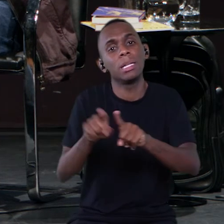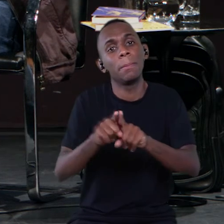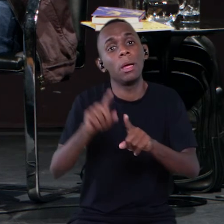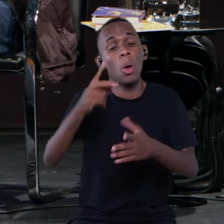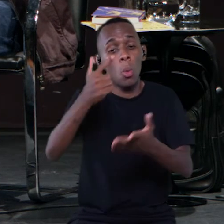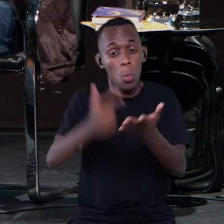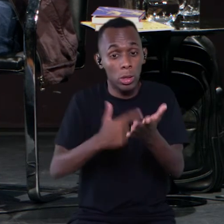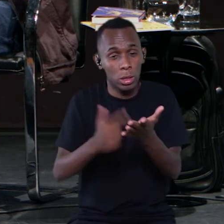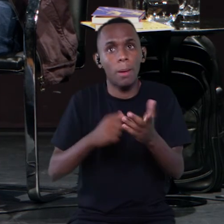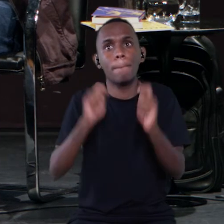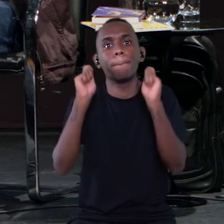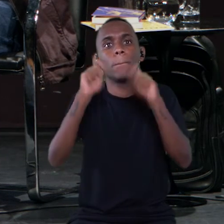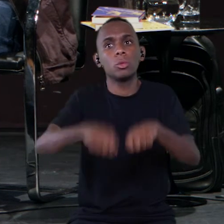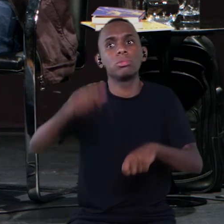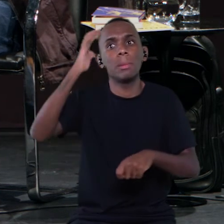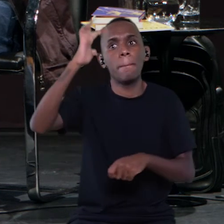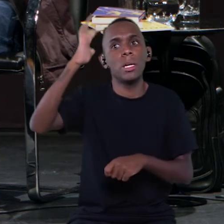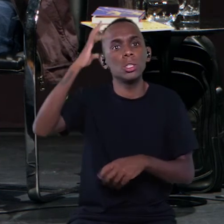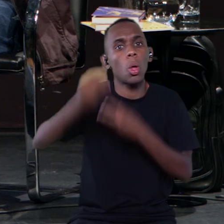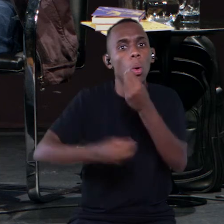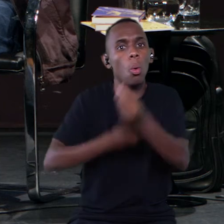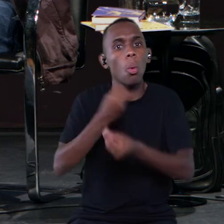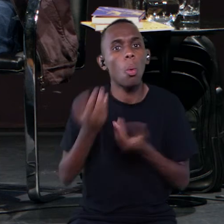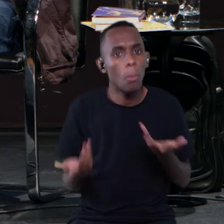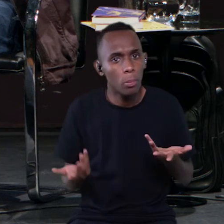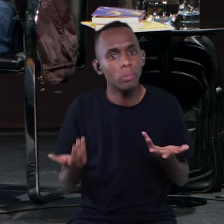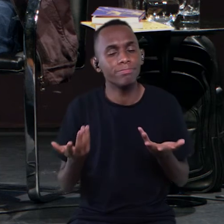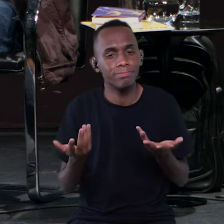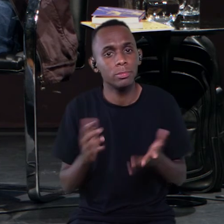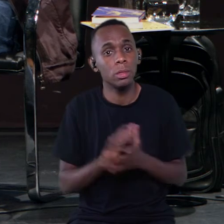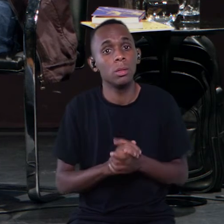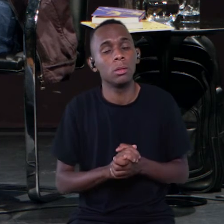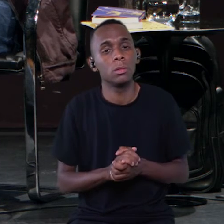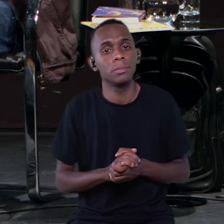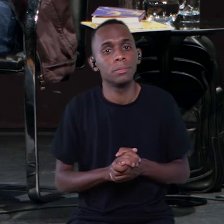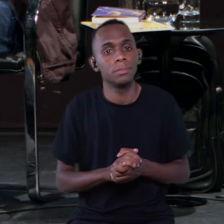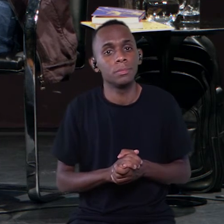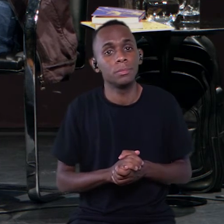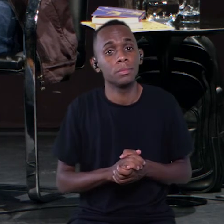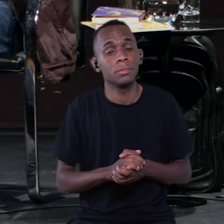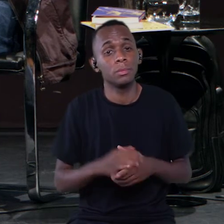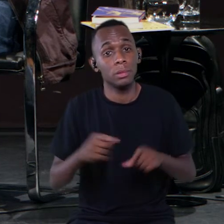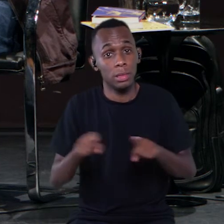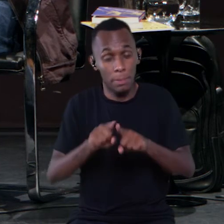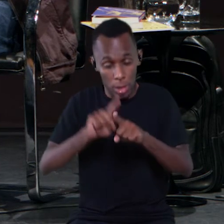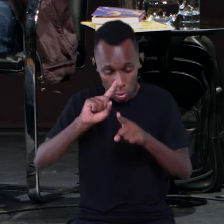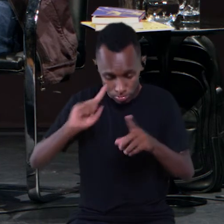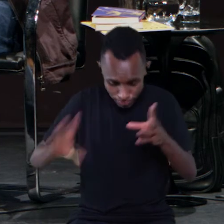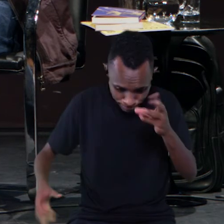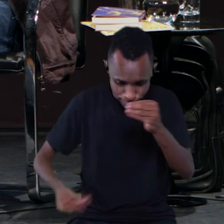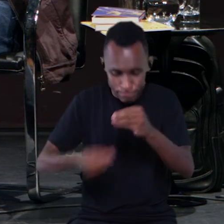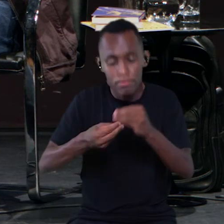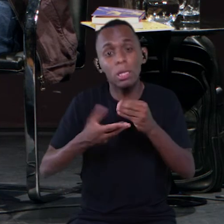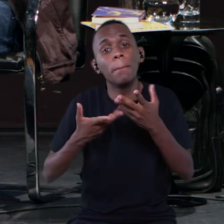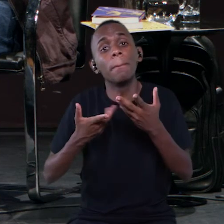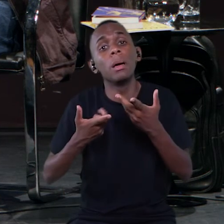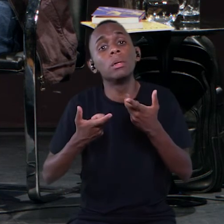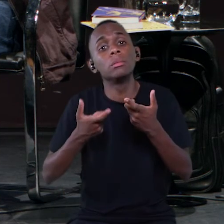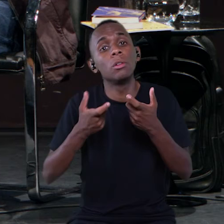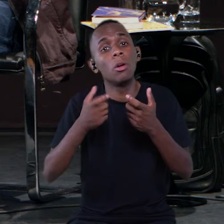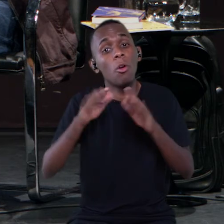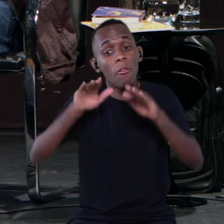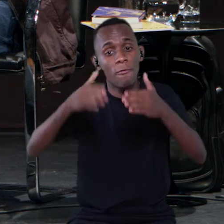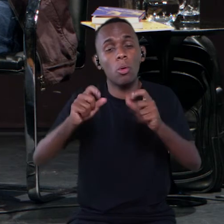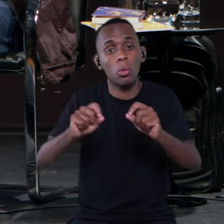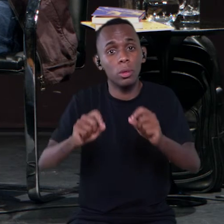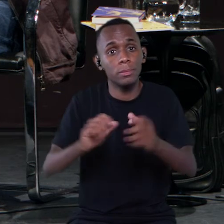seja capaz de imaginar um real que não seja esse. E aí eu tenho aberto um parênteses para chamar a atenção a um